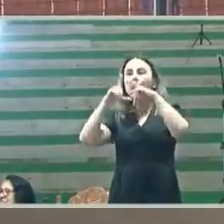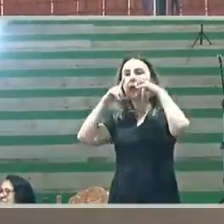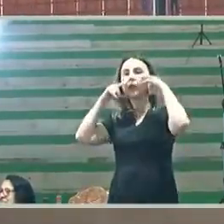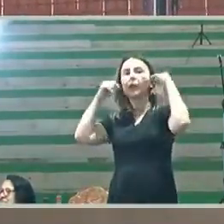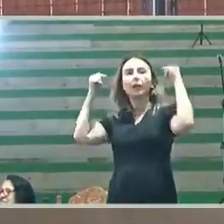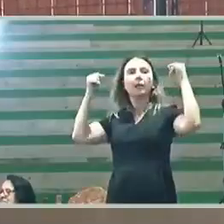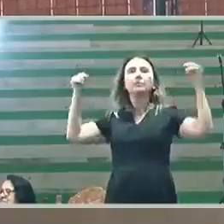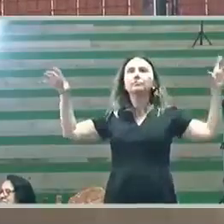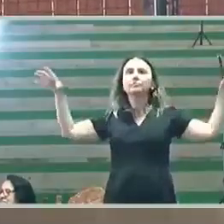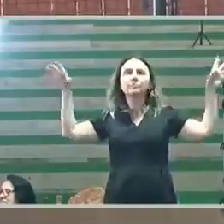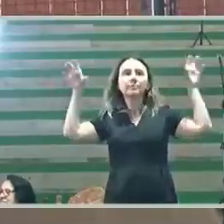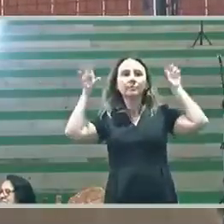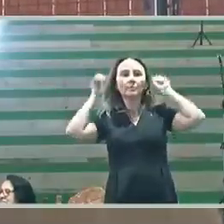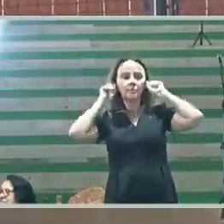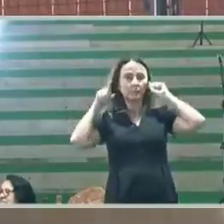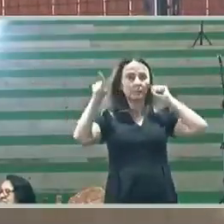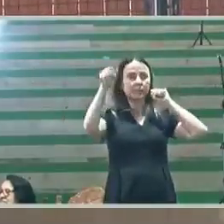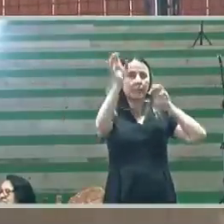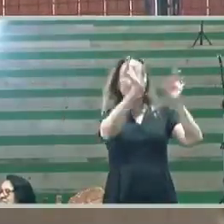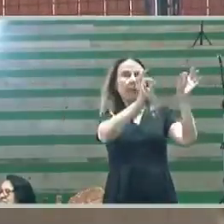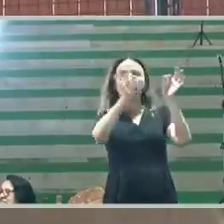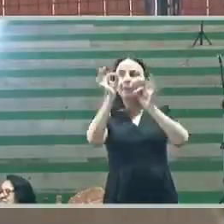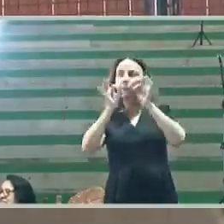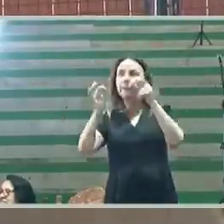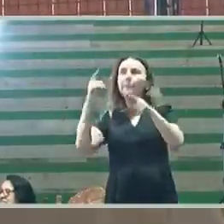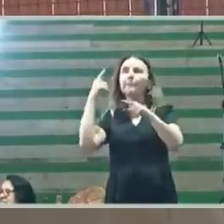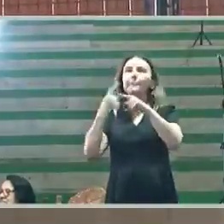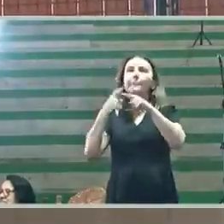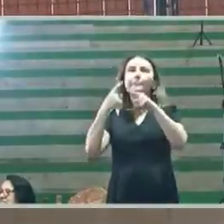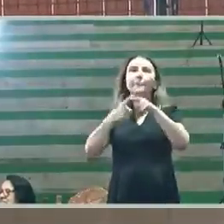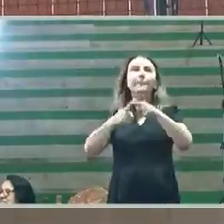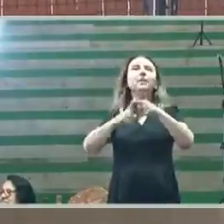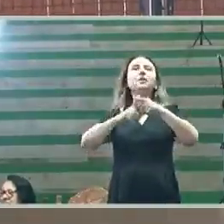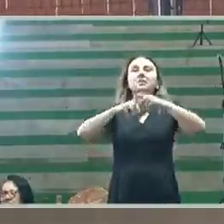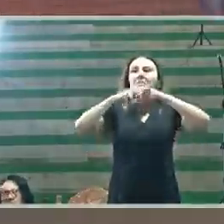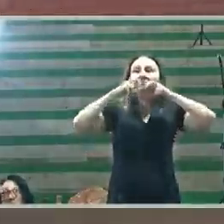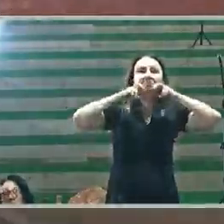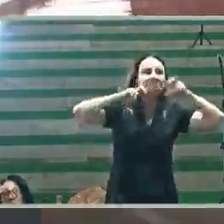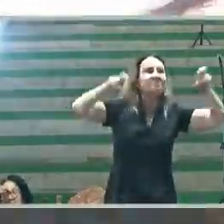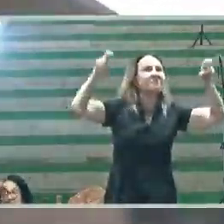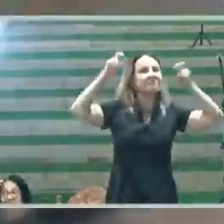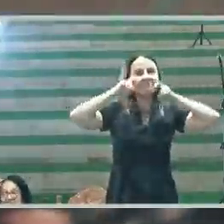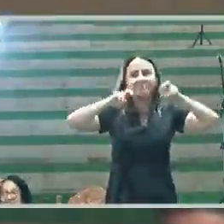gente. Se prepara, porque nós vamos fazer barulho aqui.